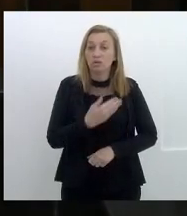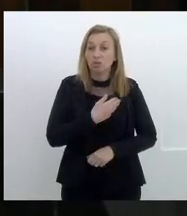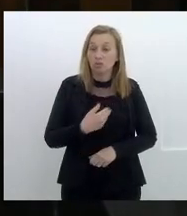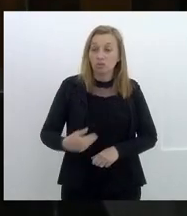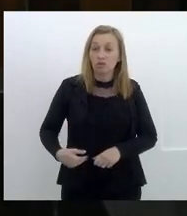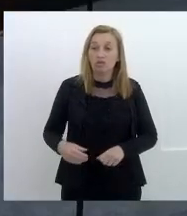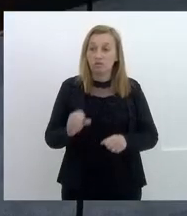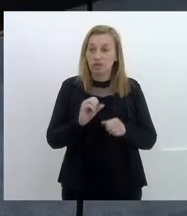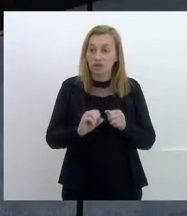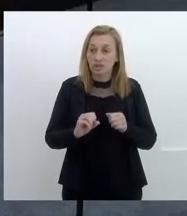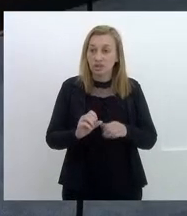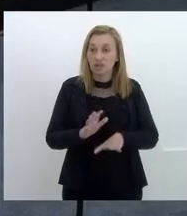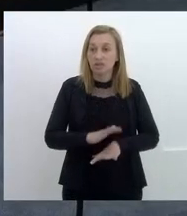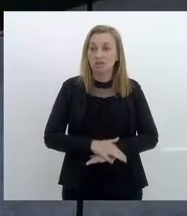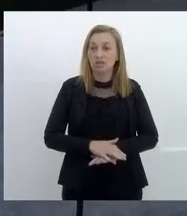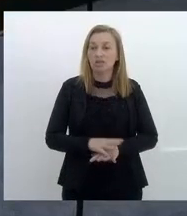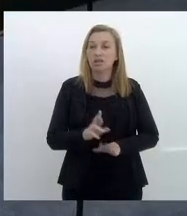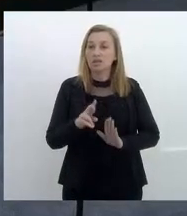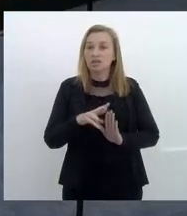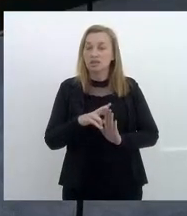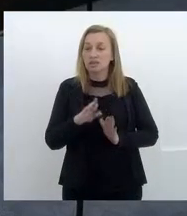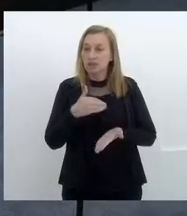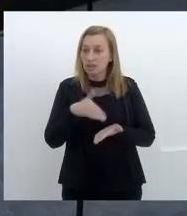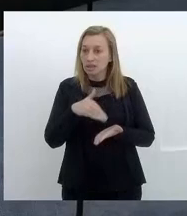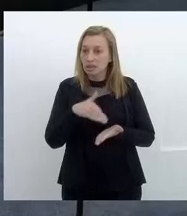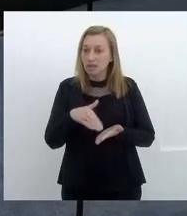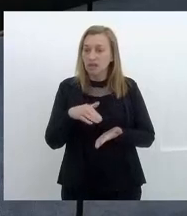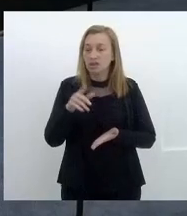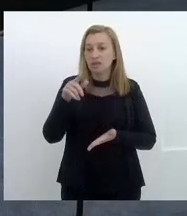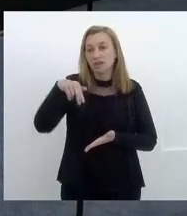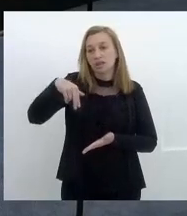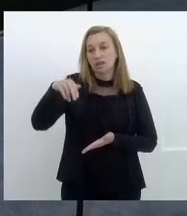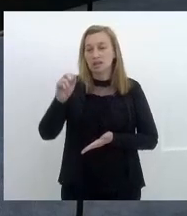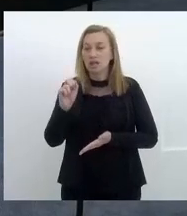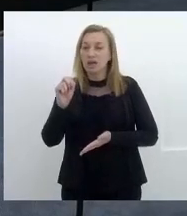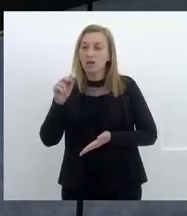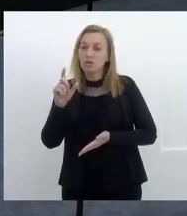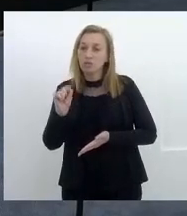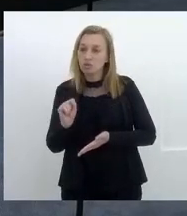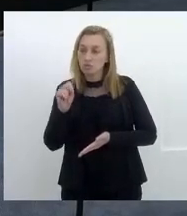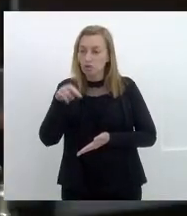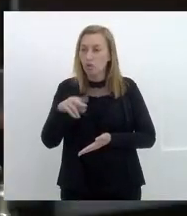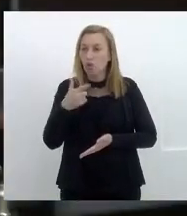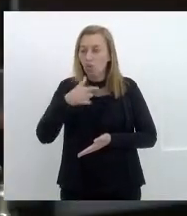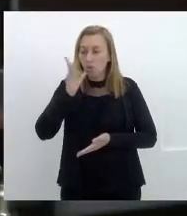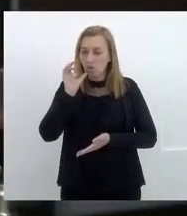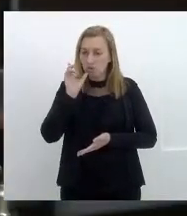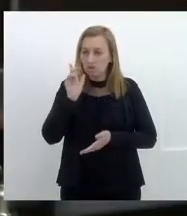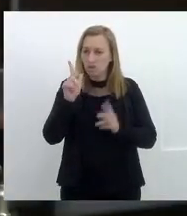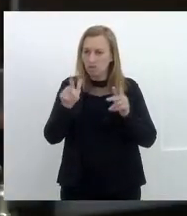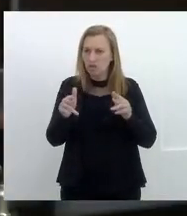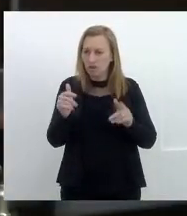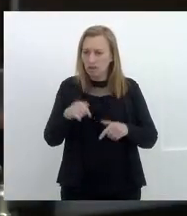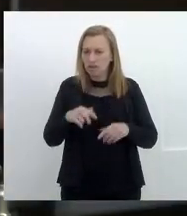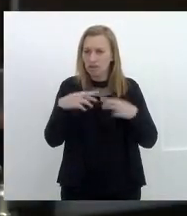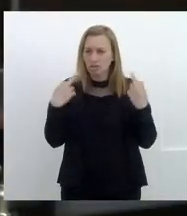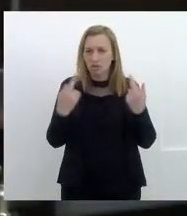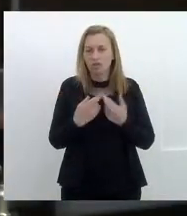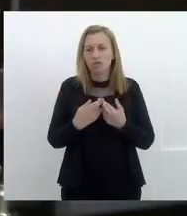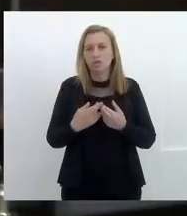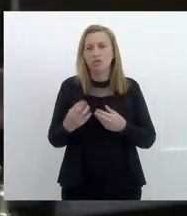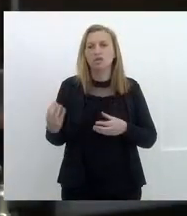governo vem fazendo segundo anunciou o secretário Nelson Rocha ontem mesmo na audiência anterior a esta é